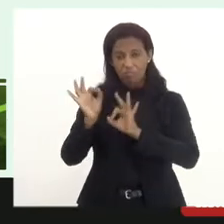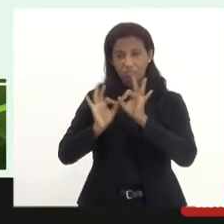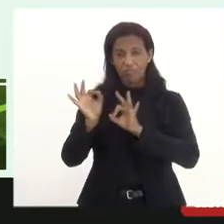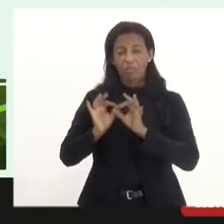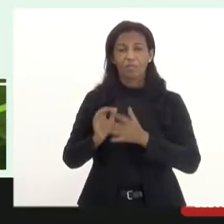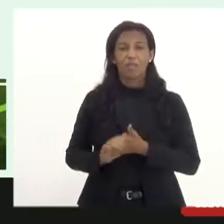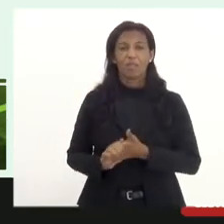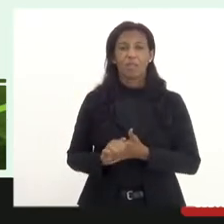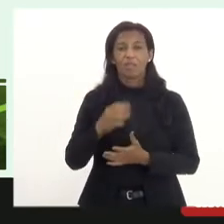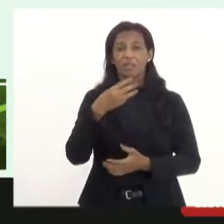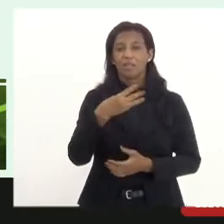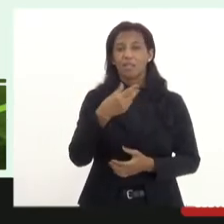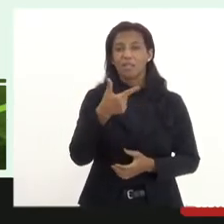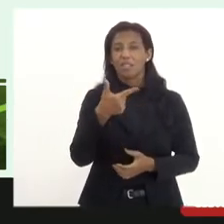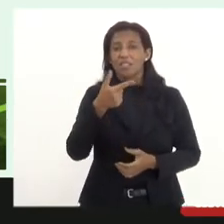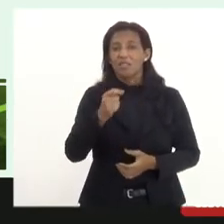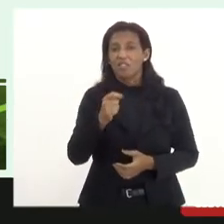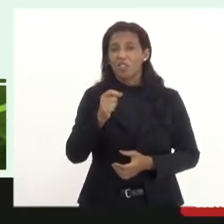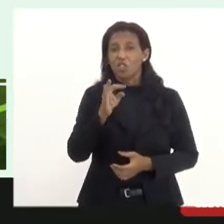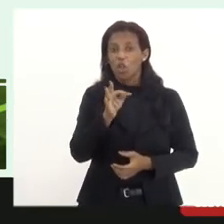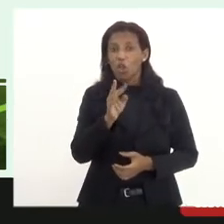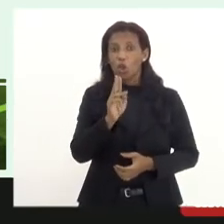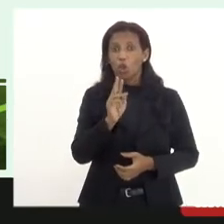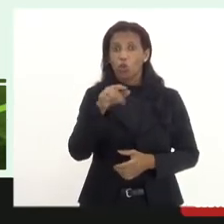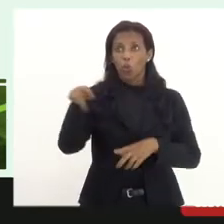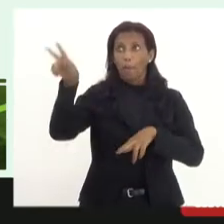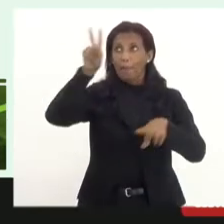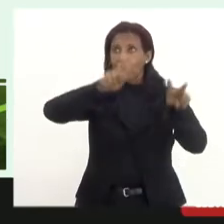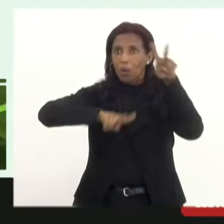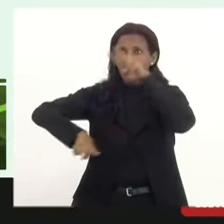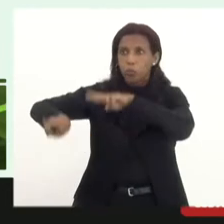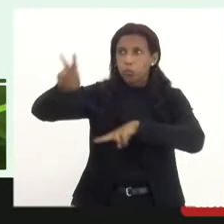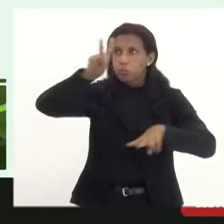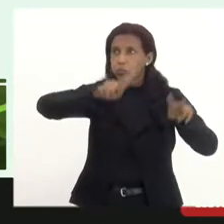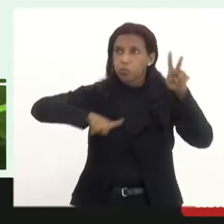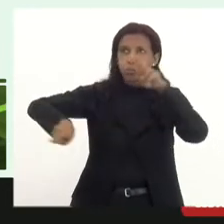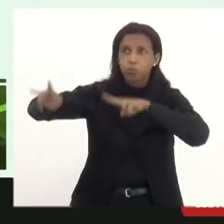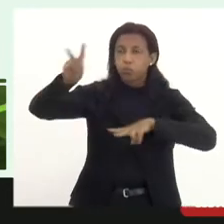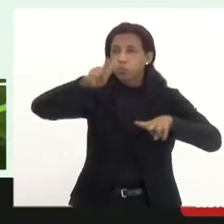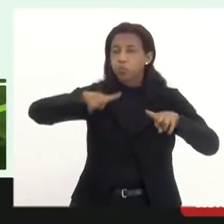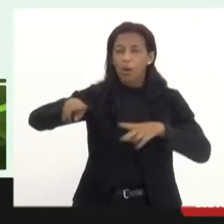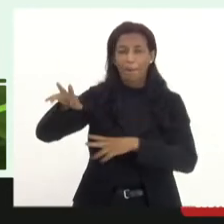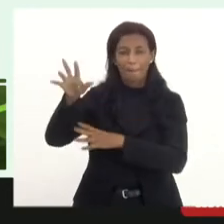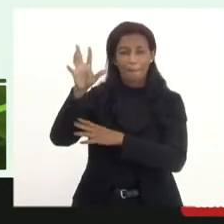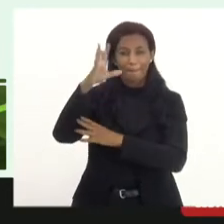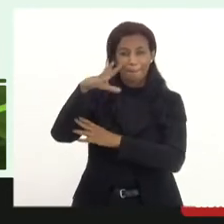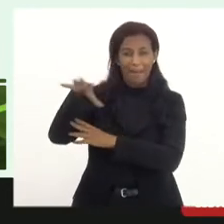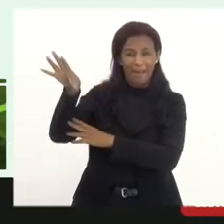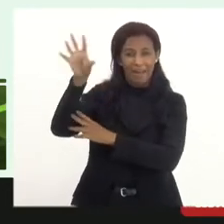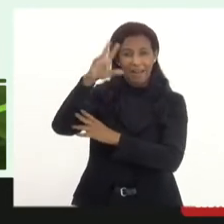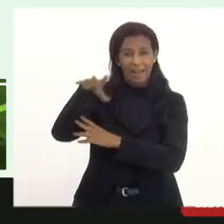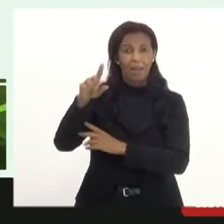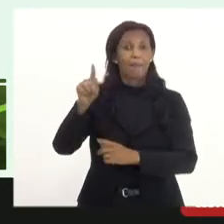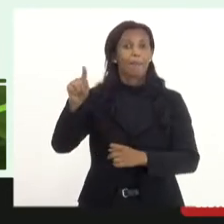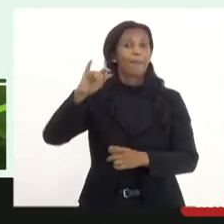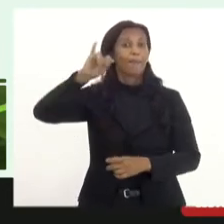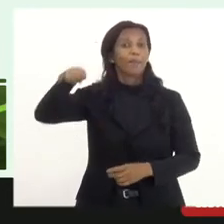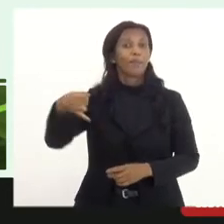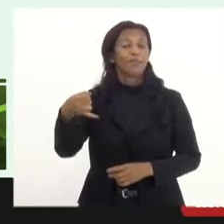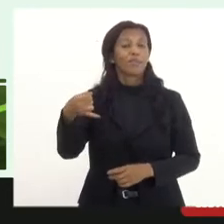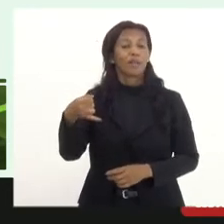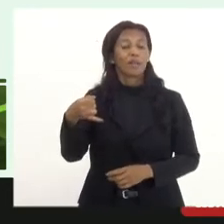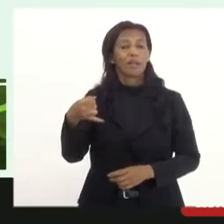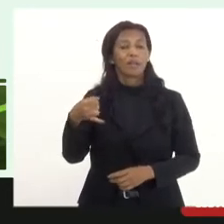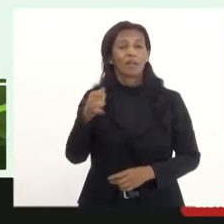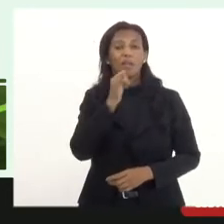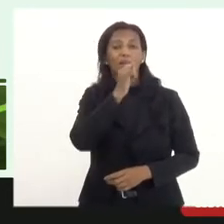320 turbinas, potencial de geração de energia de 4 gigawatts, bem significante. É